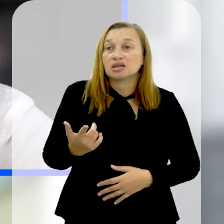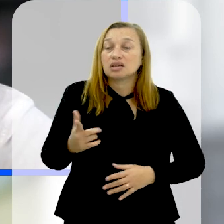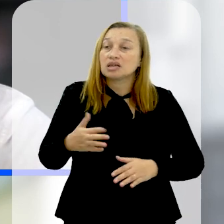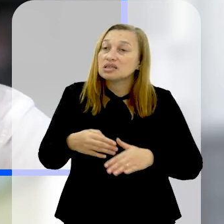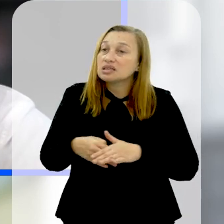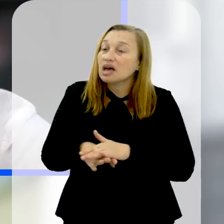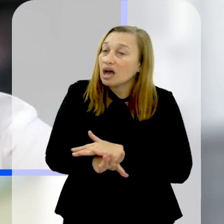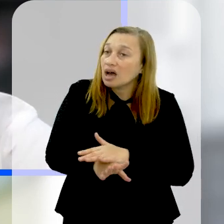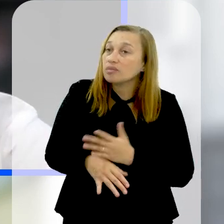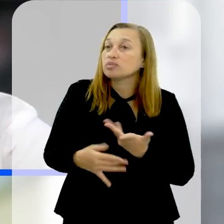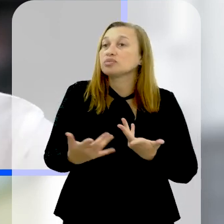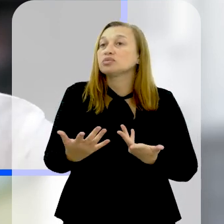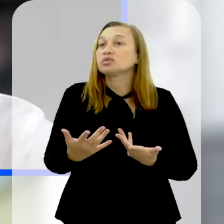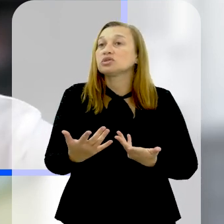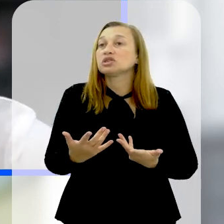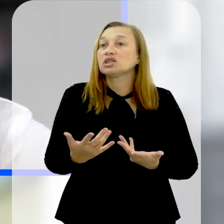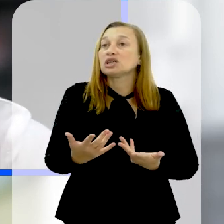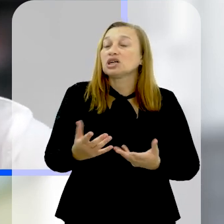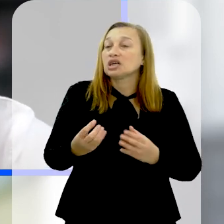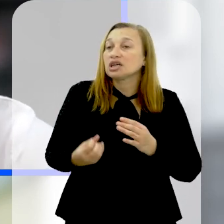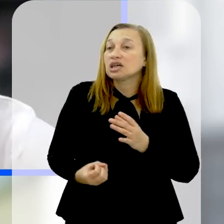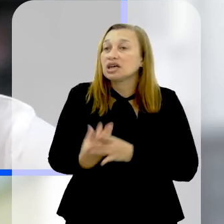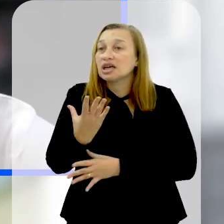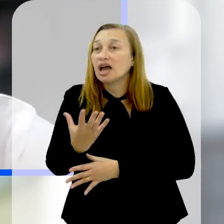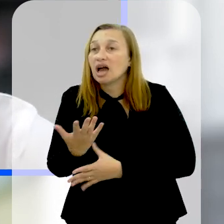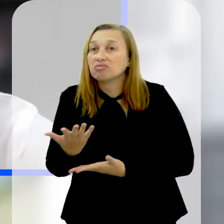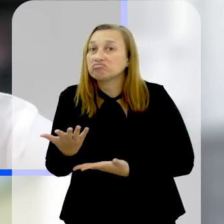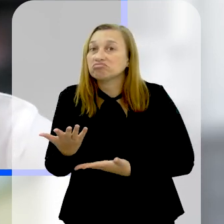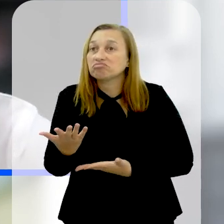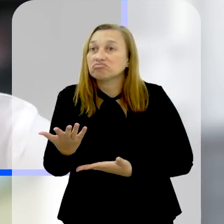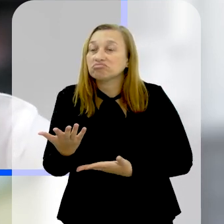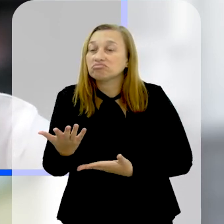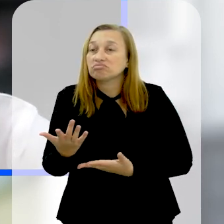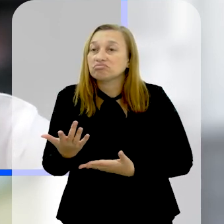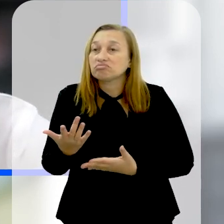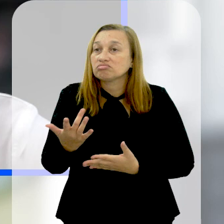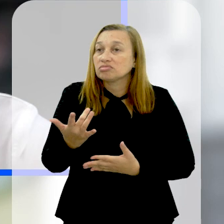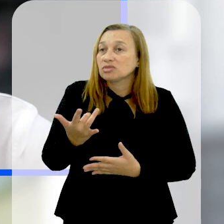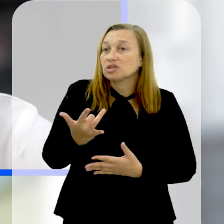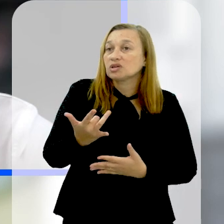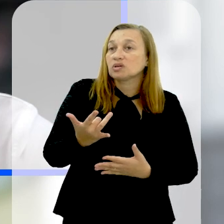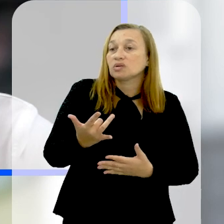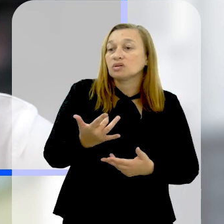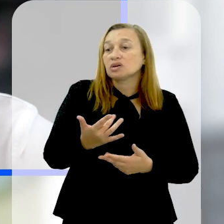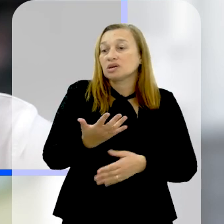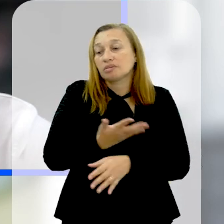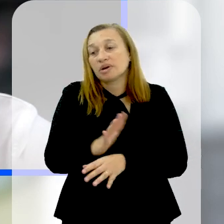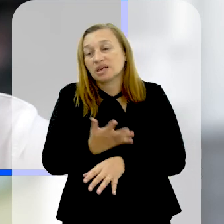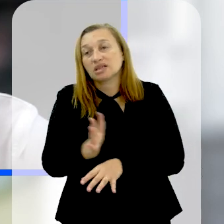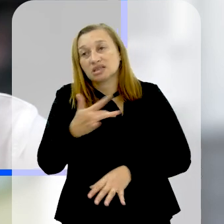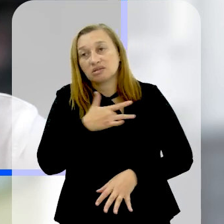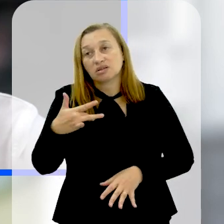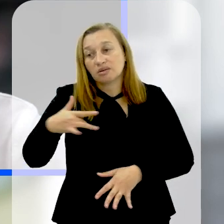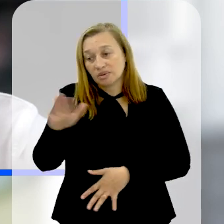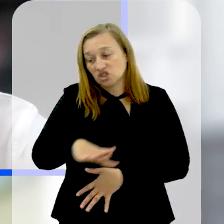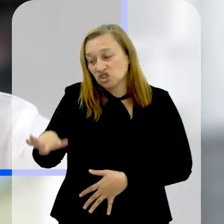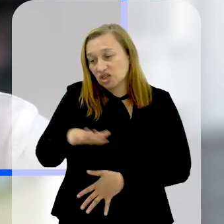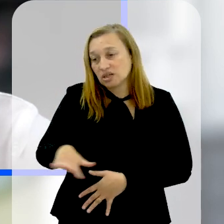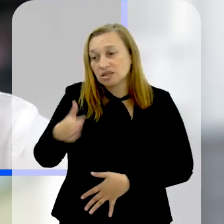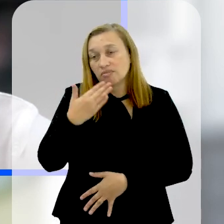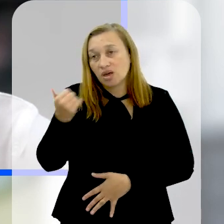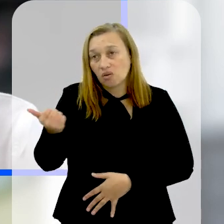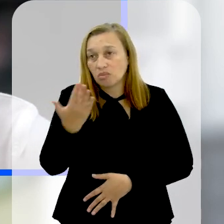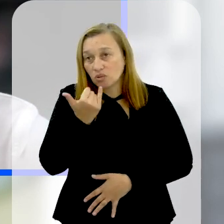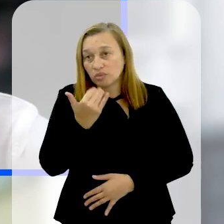rever esses hábitos e tentar criar práticas mais saudáveis com as nossas crianças,